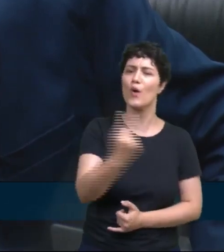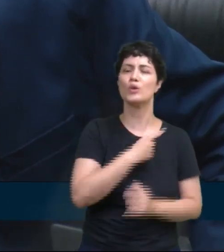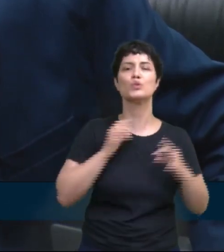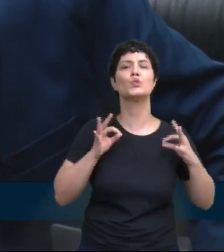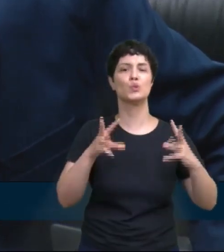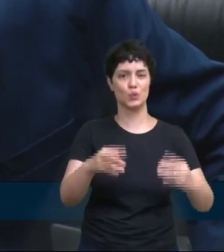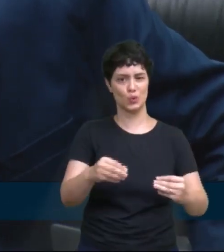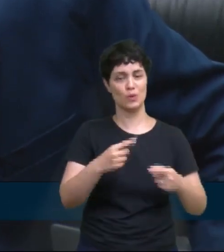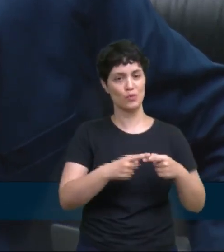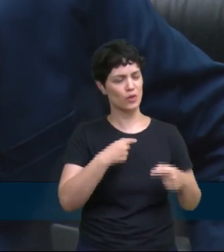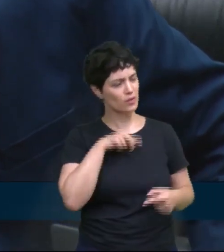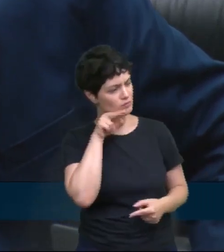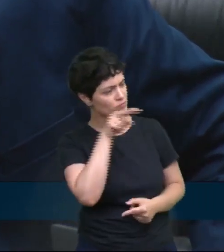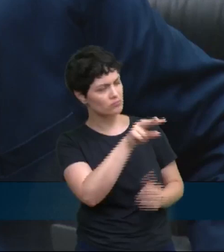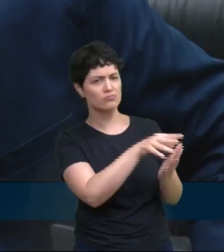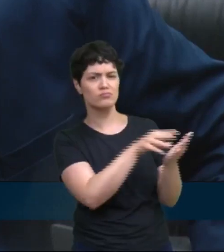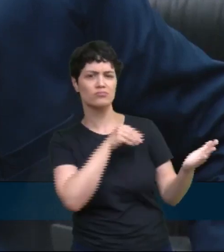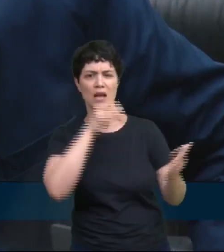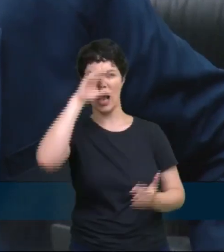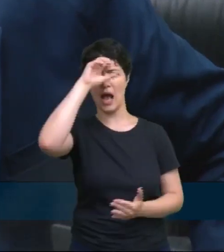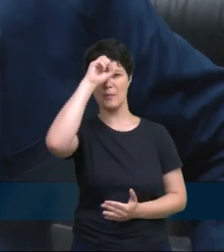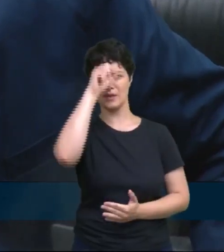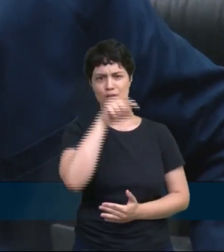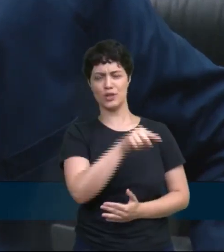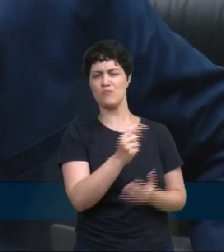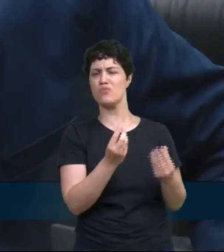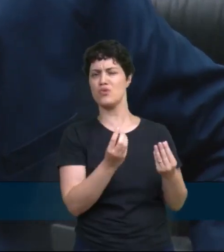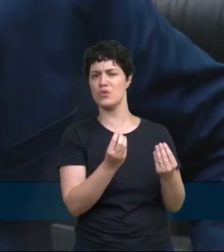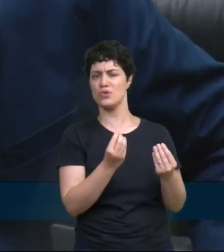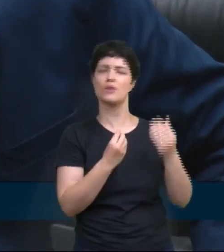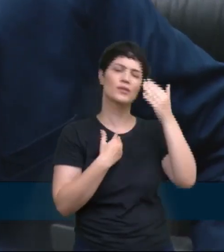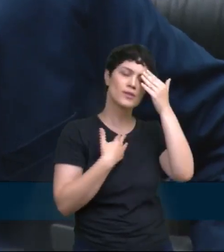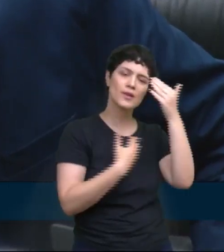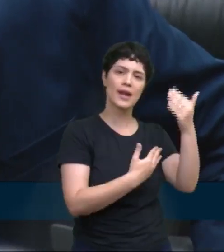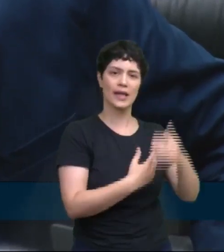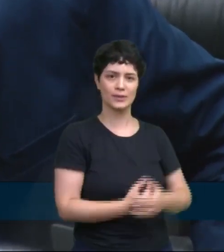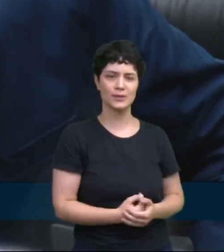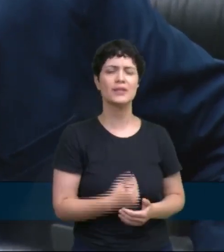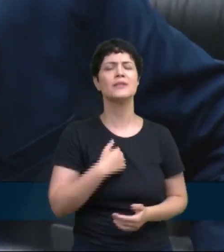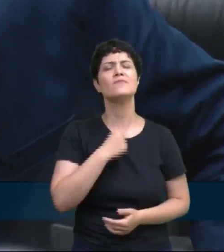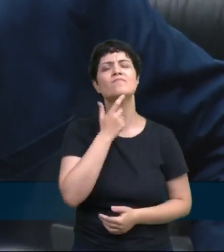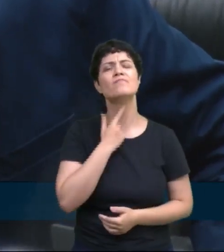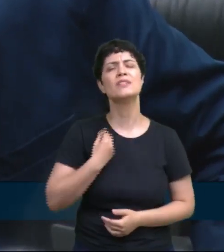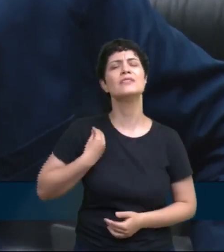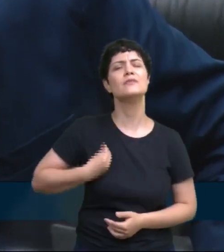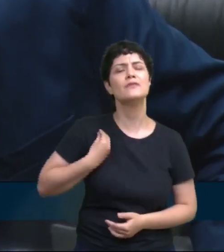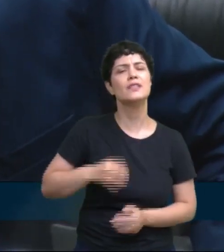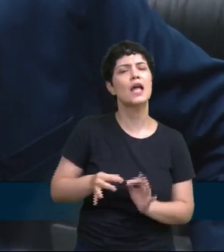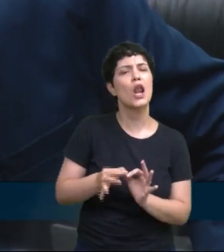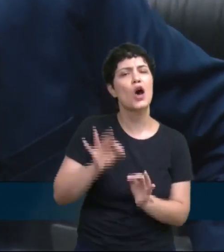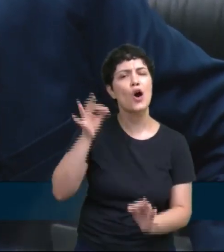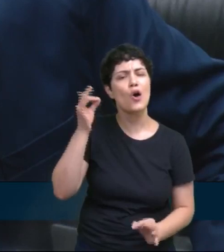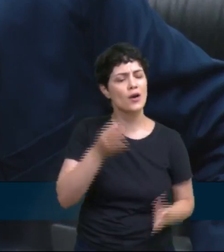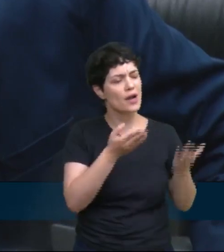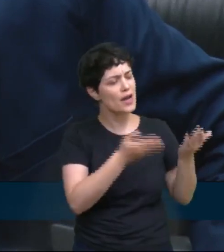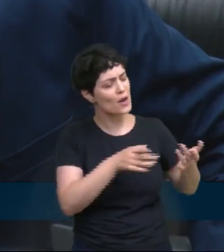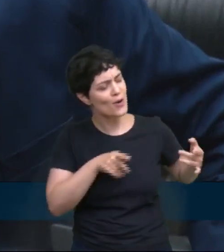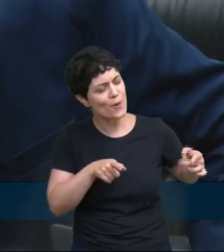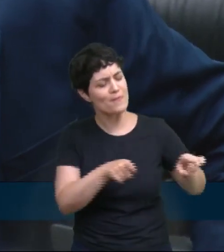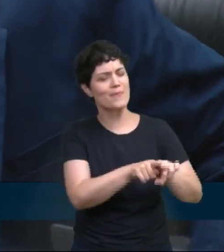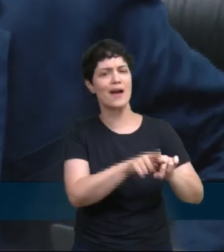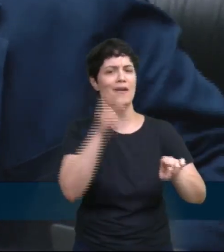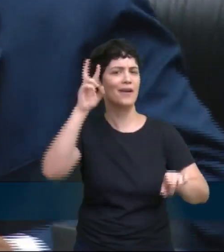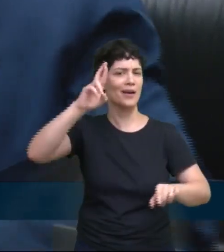muito grato. Então, só posso desejar aqui vida longa a esse grande companheiro Roberto